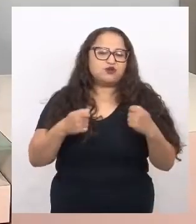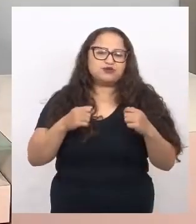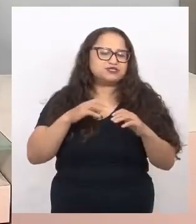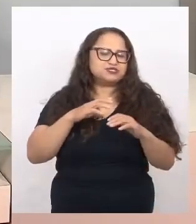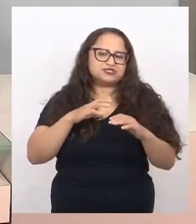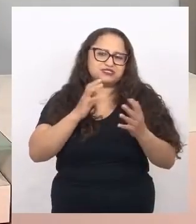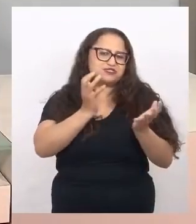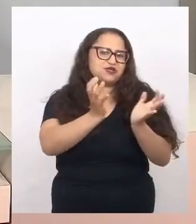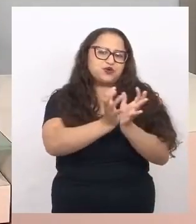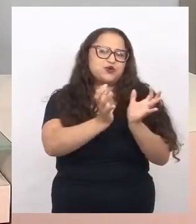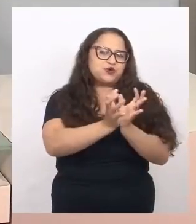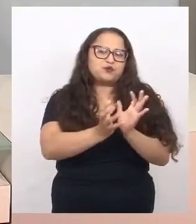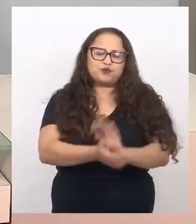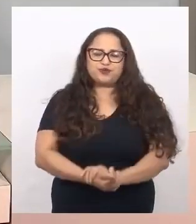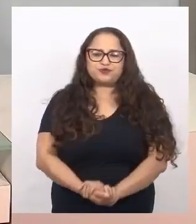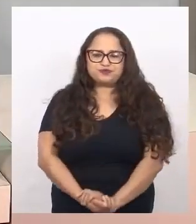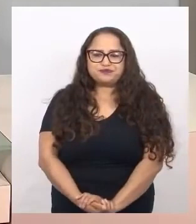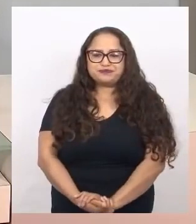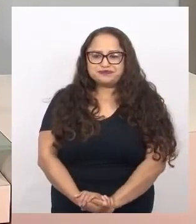turno.